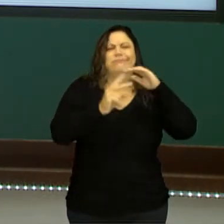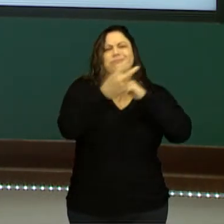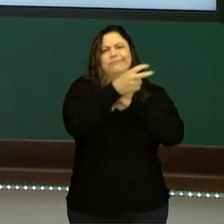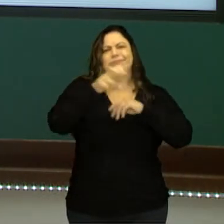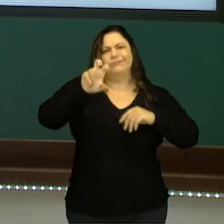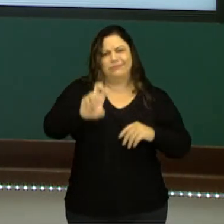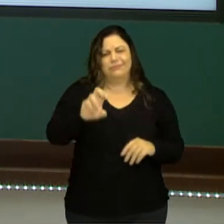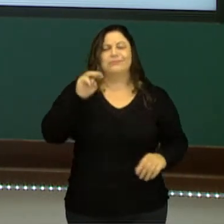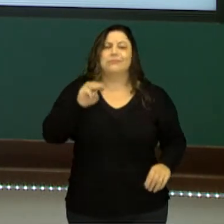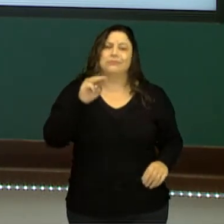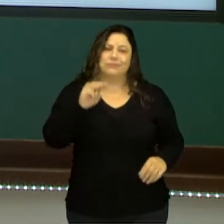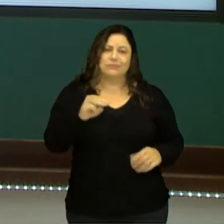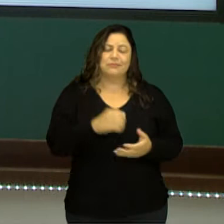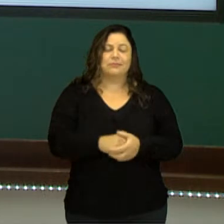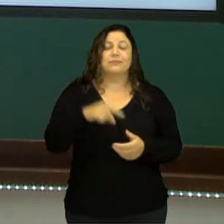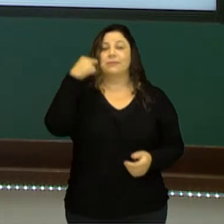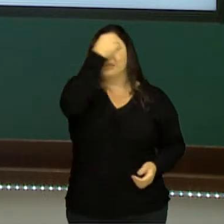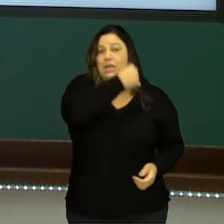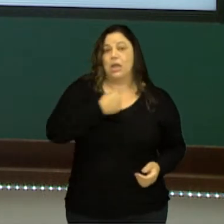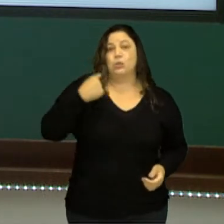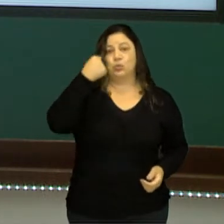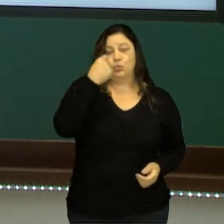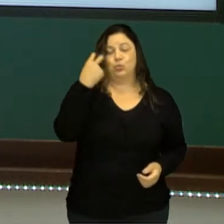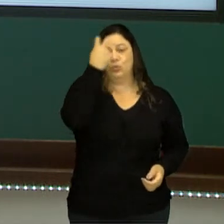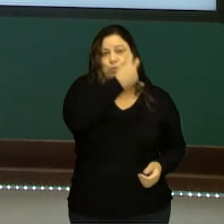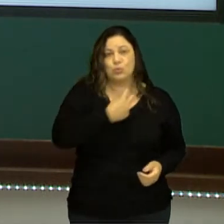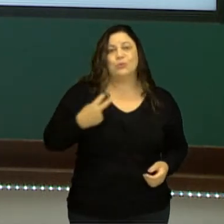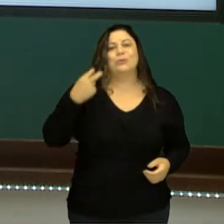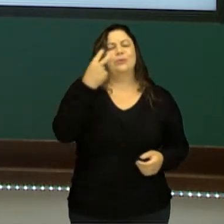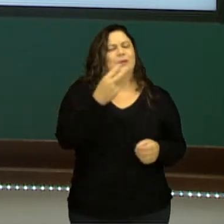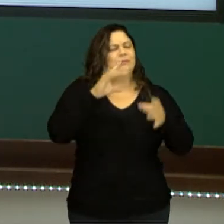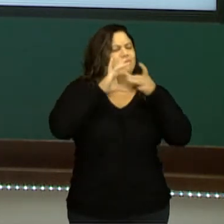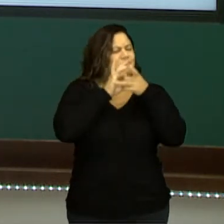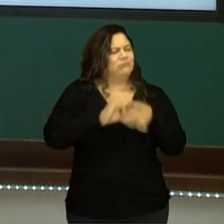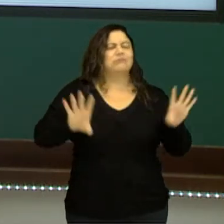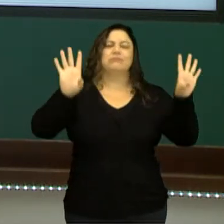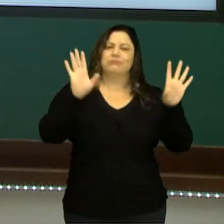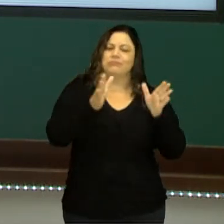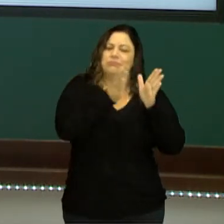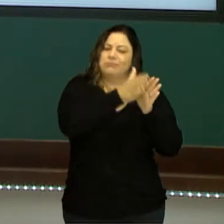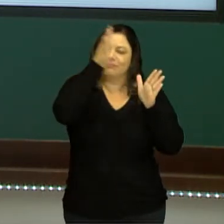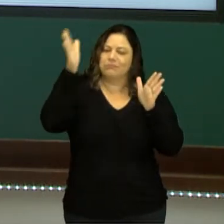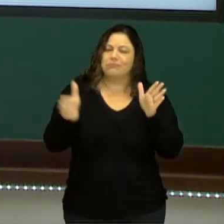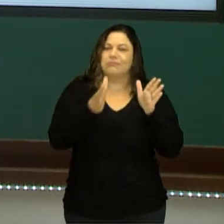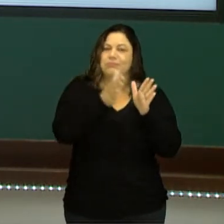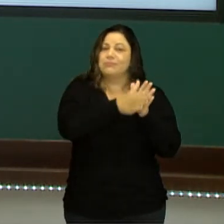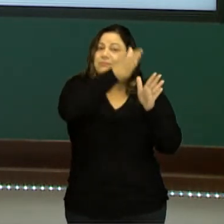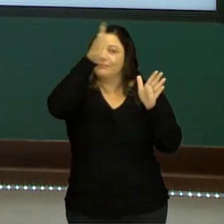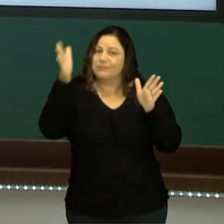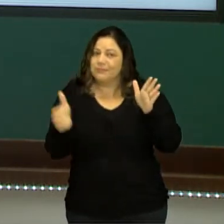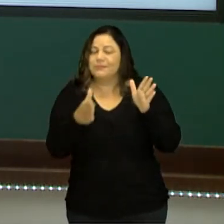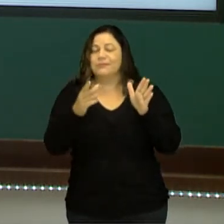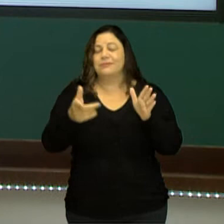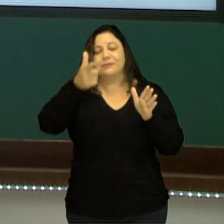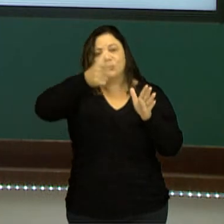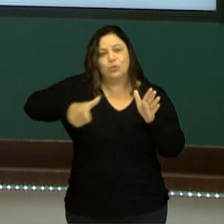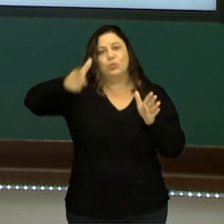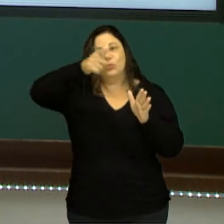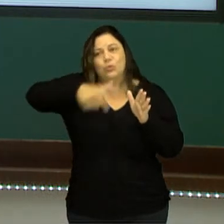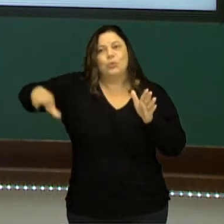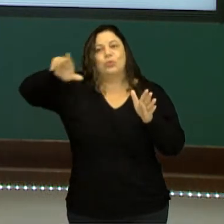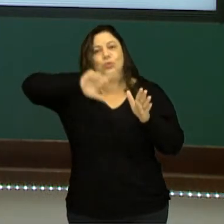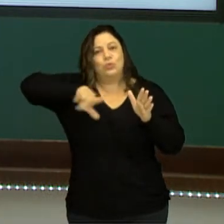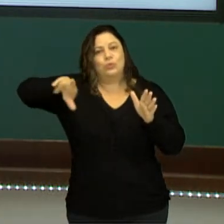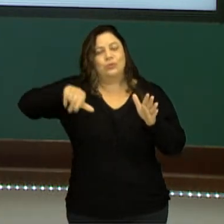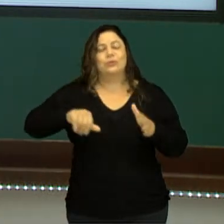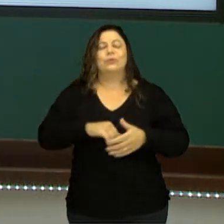cronograma 2 horas disponíveis para estudar, então você repete o primeiro ciclo, repete o segundo ciclo, repete o